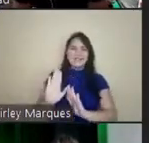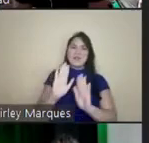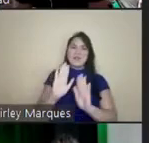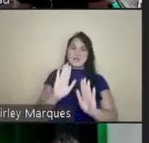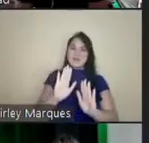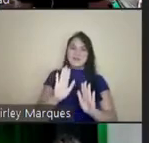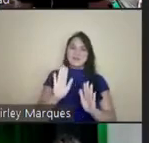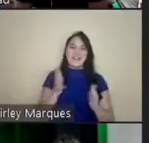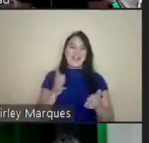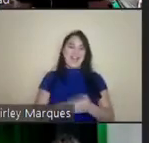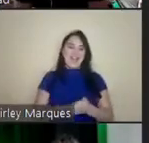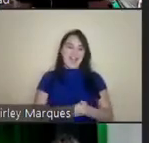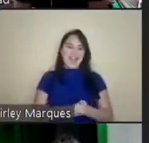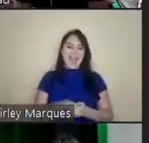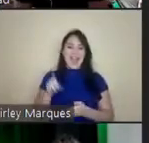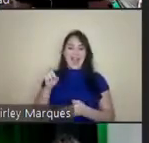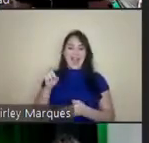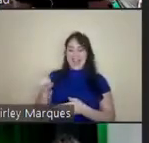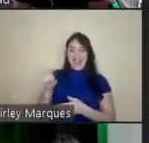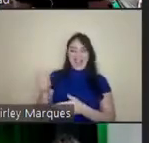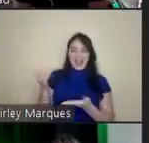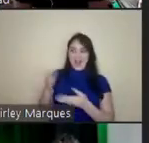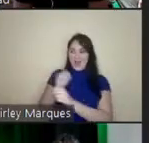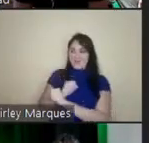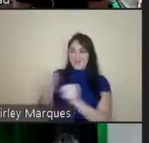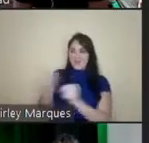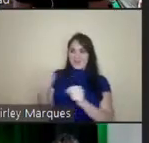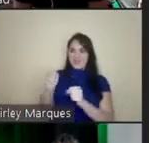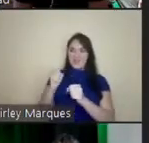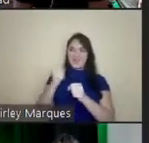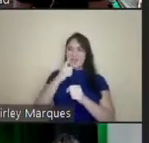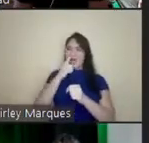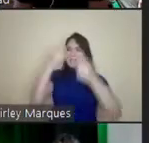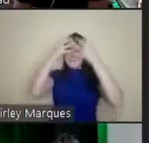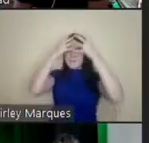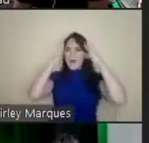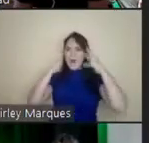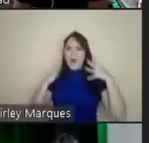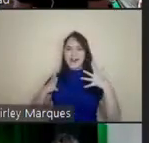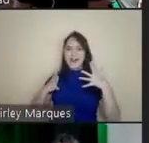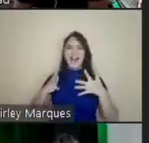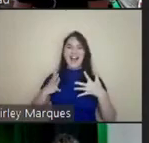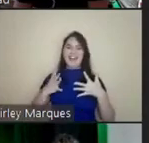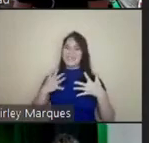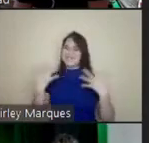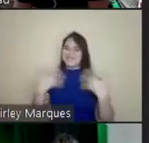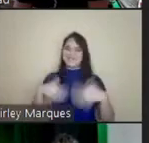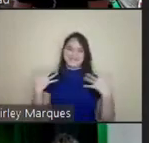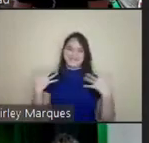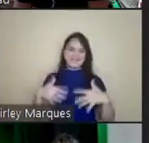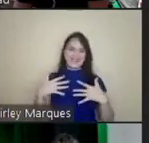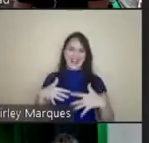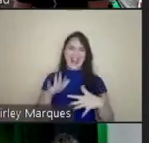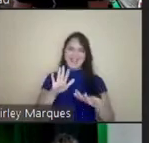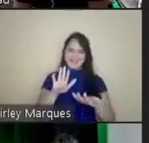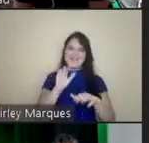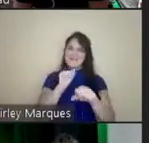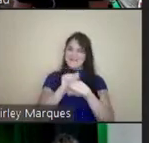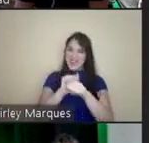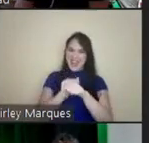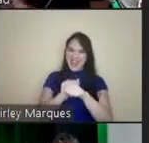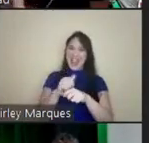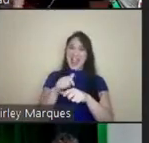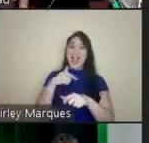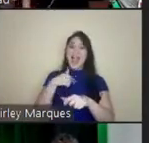tirar ele daqui, que ele está hoje impossível. Ele está todo molhado. Ó, a gente vou pegar ele, tirar ele da casa da